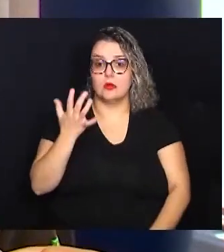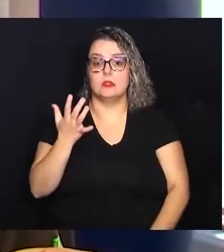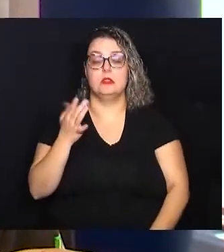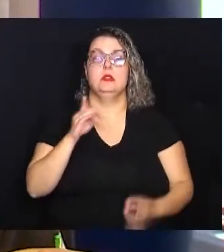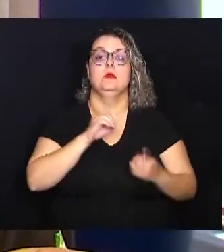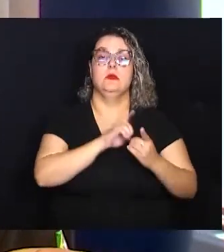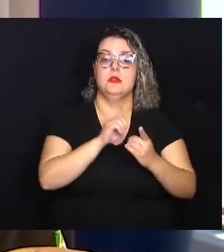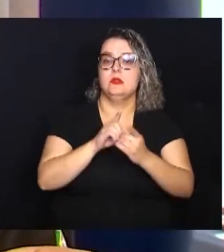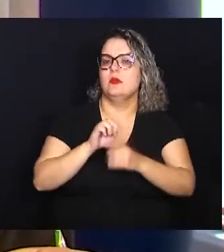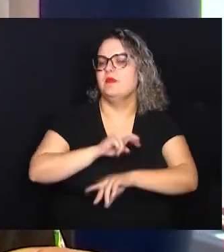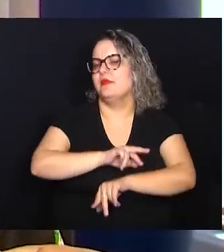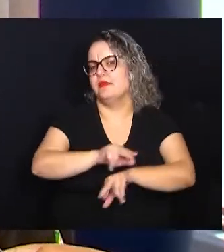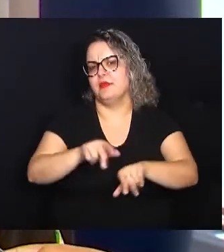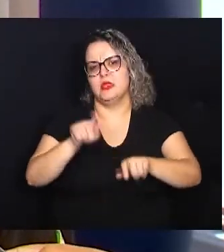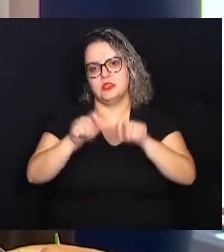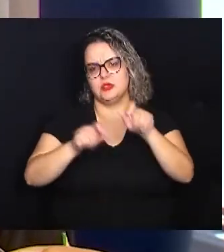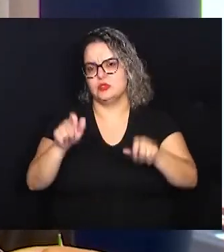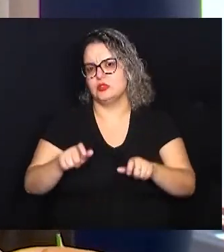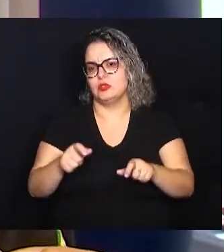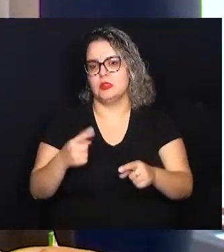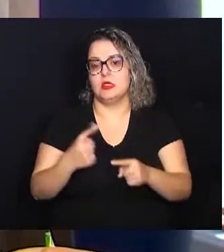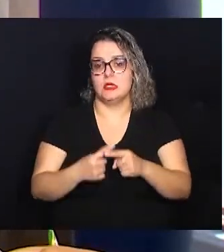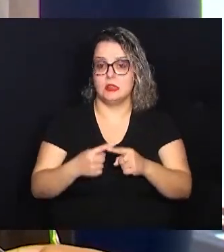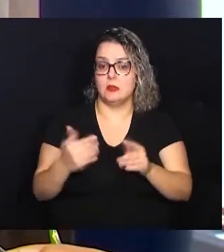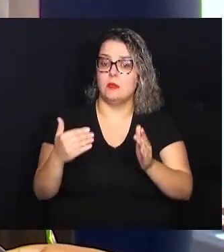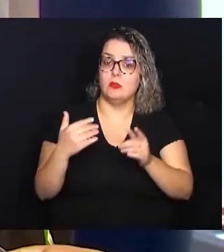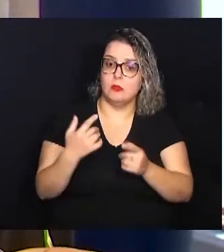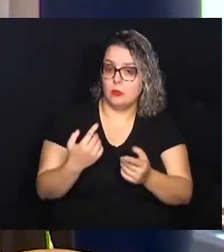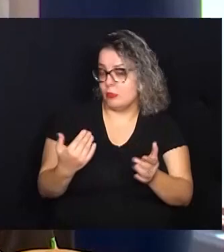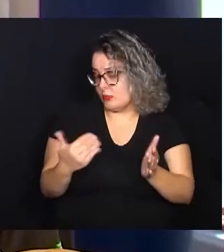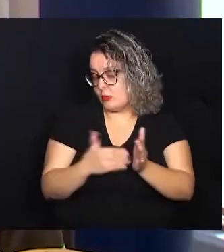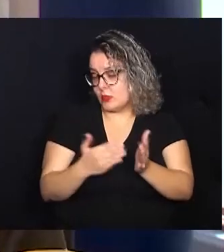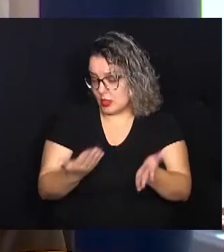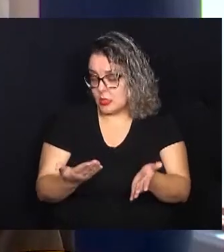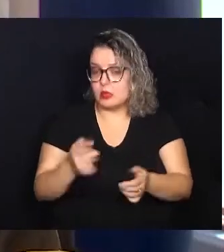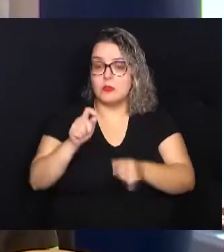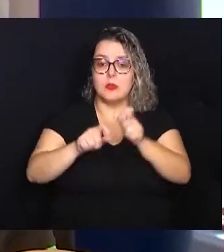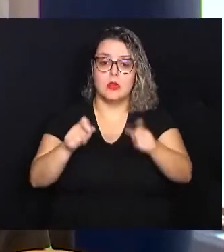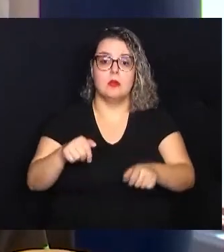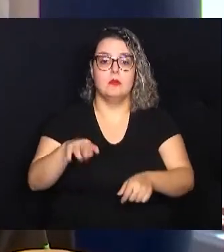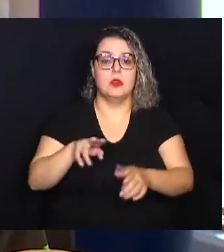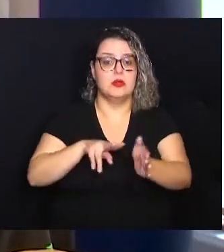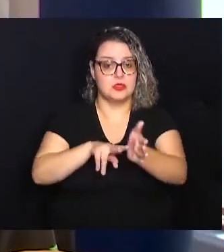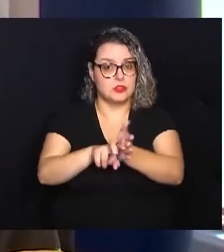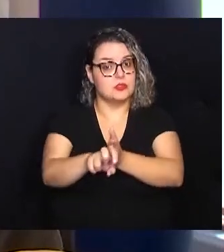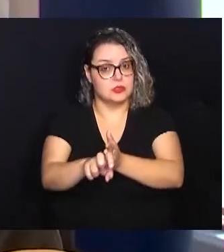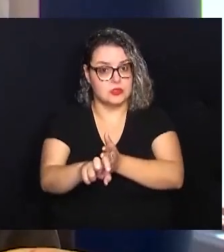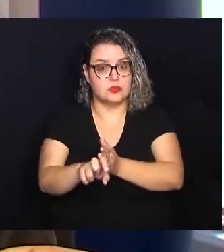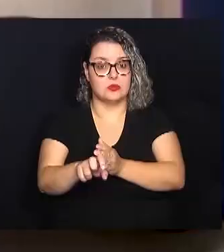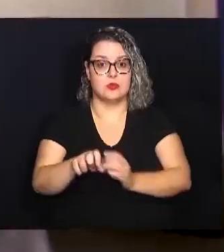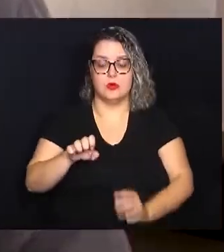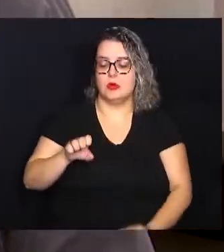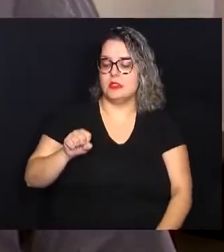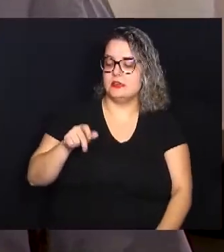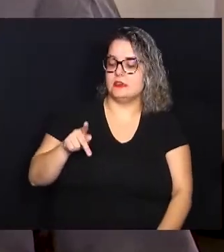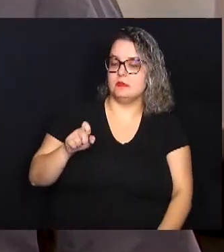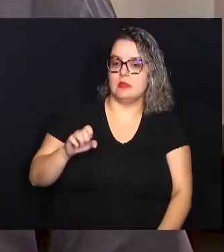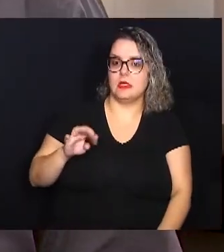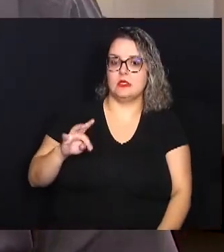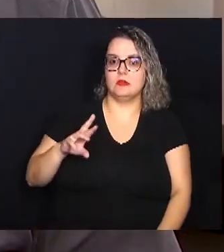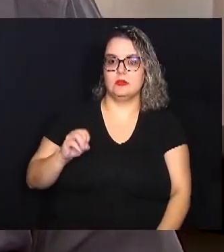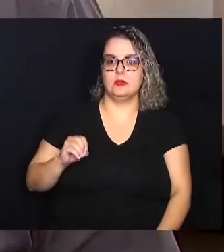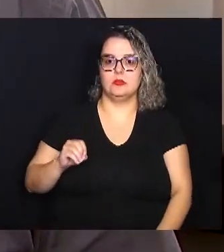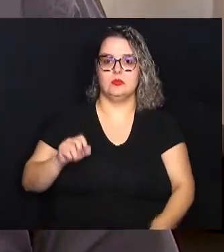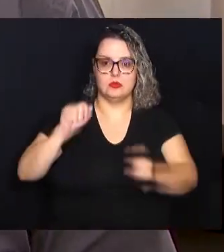certeza milhares de pessoas, até porque mais pessoas estão sendo diagnosticadas com espectro do autismo. Olha, esse